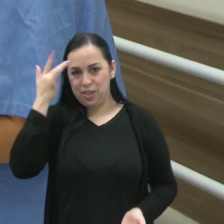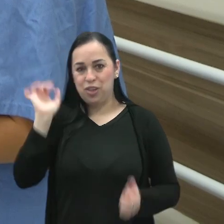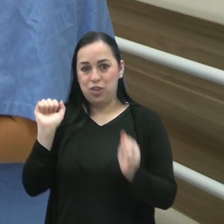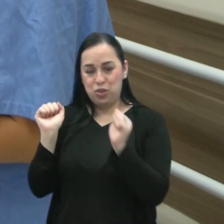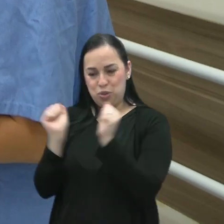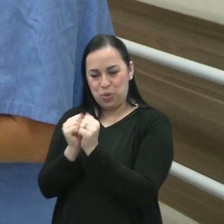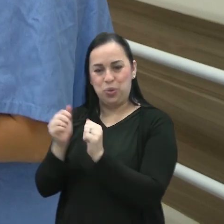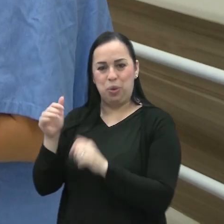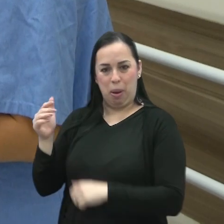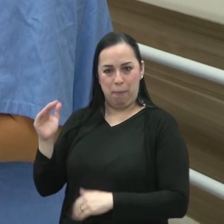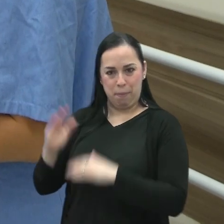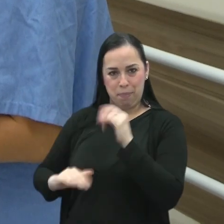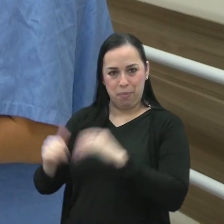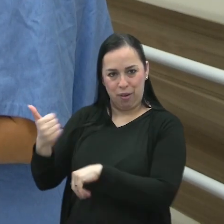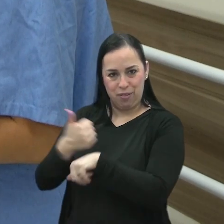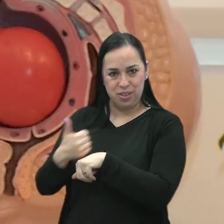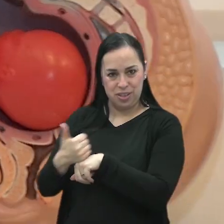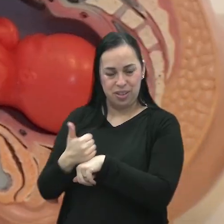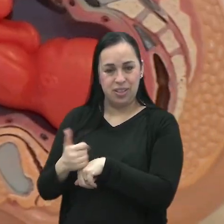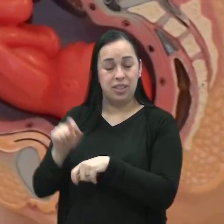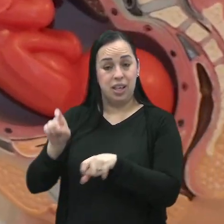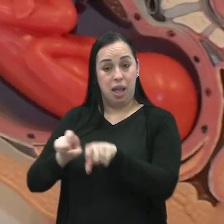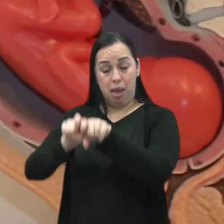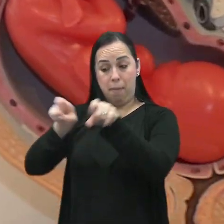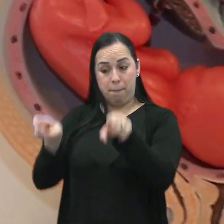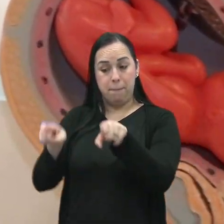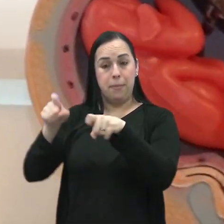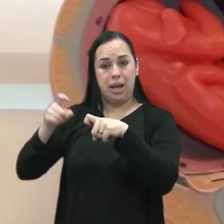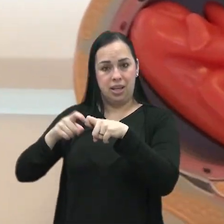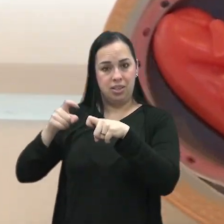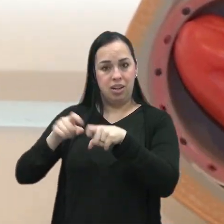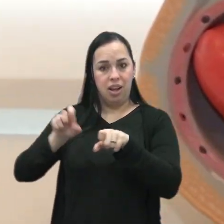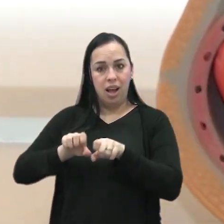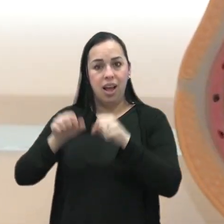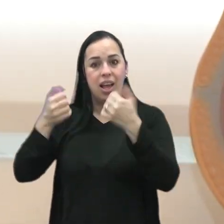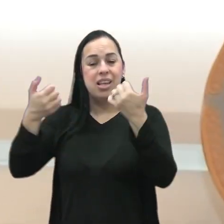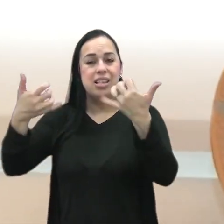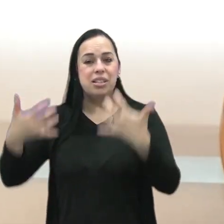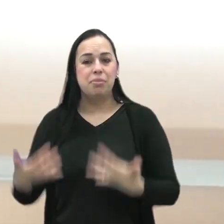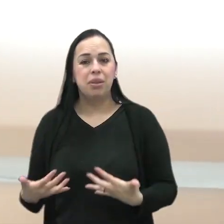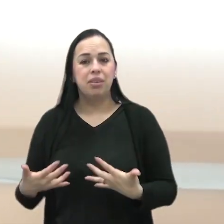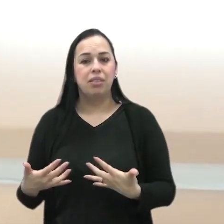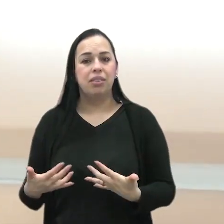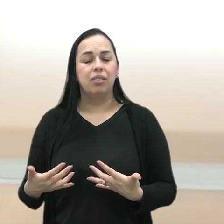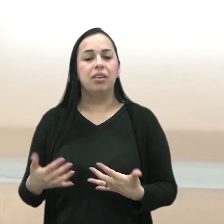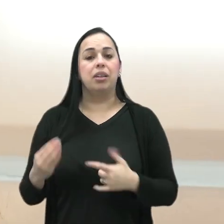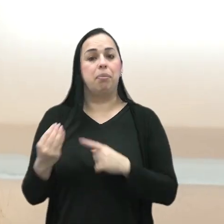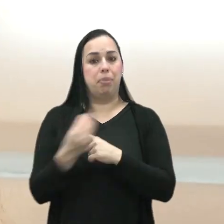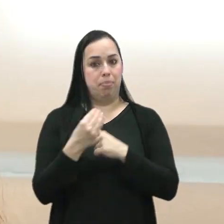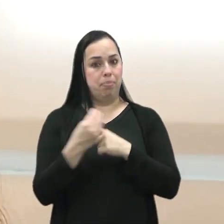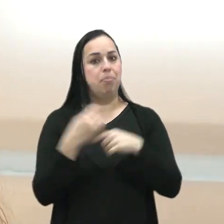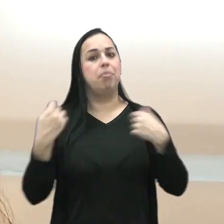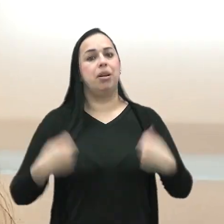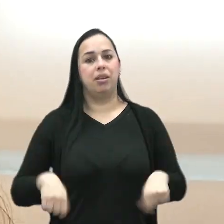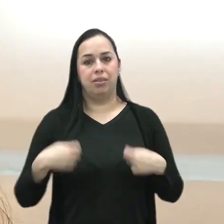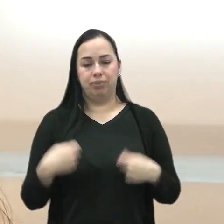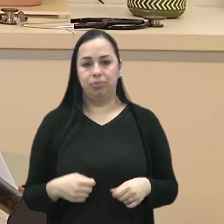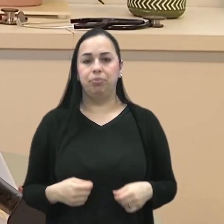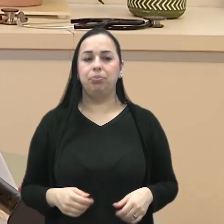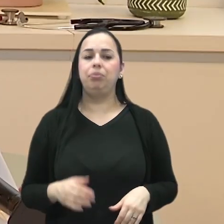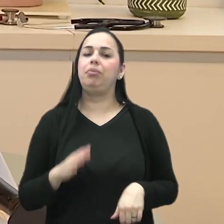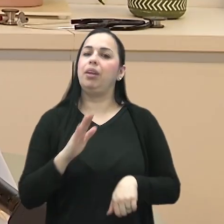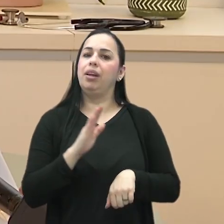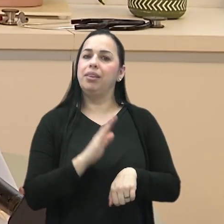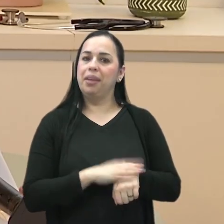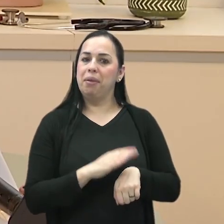com profissionais qualificados, essa ginecologista adiciona ainda momentos de autocuidado.